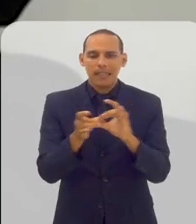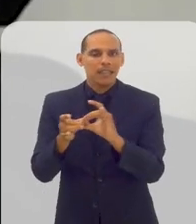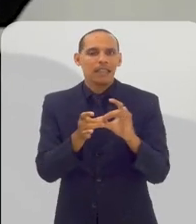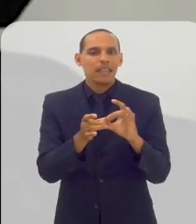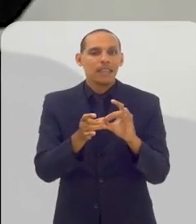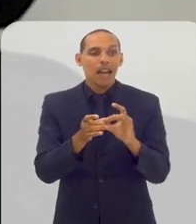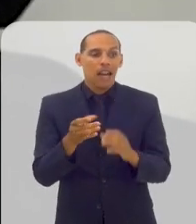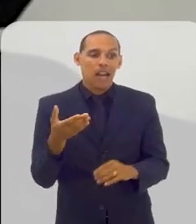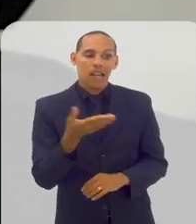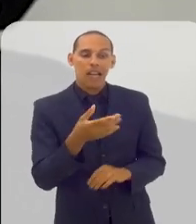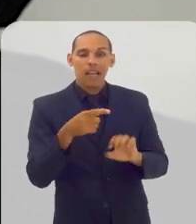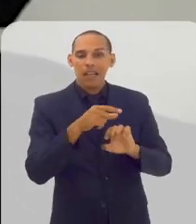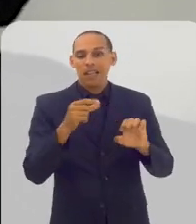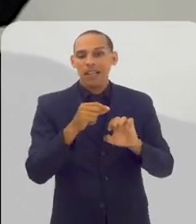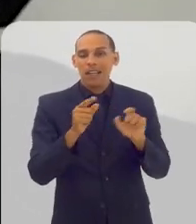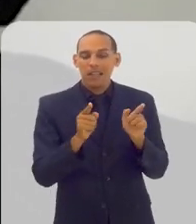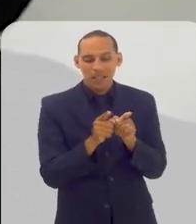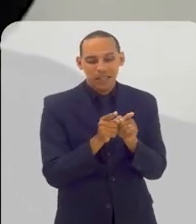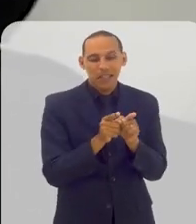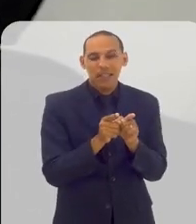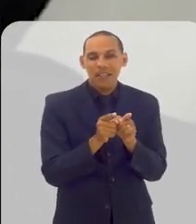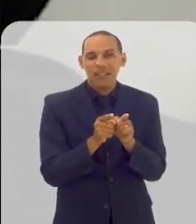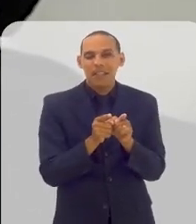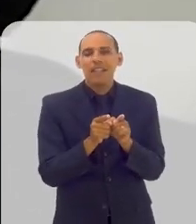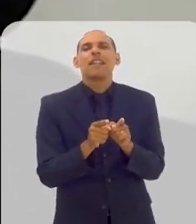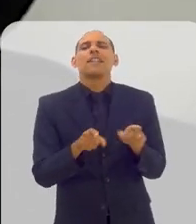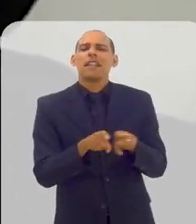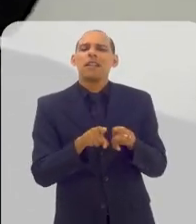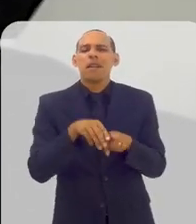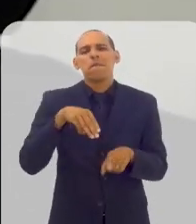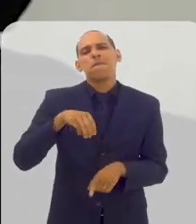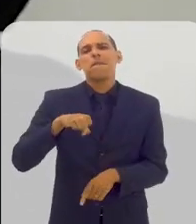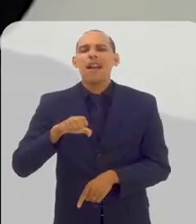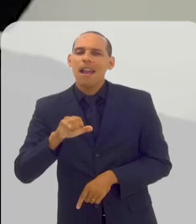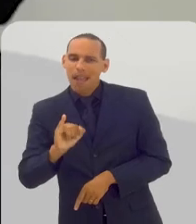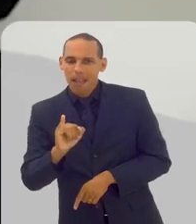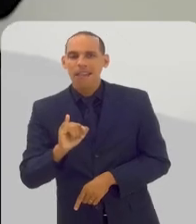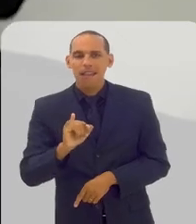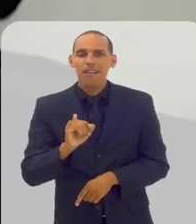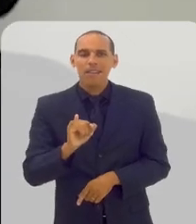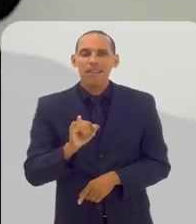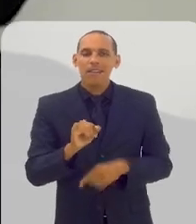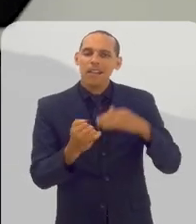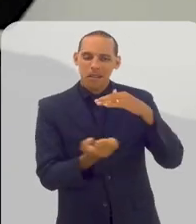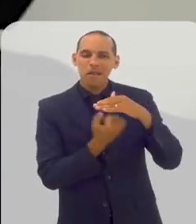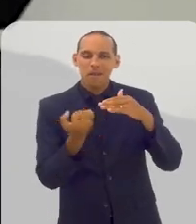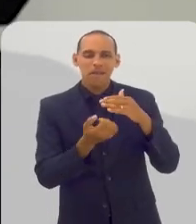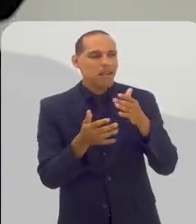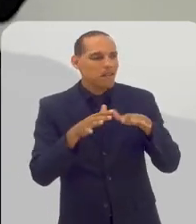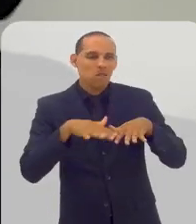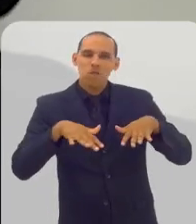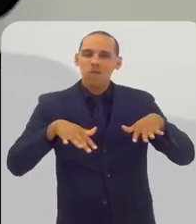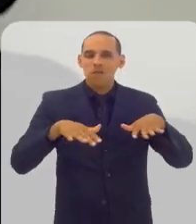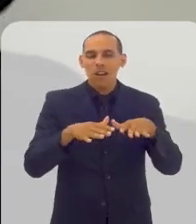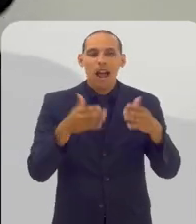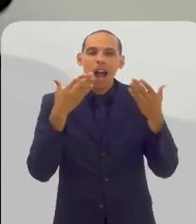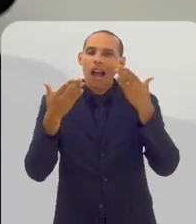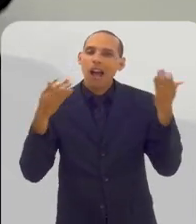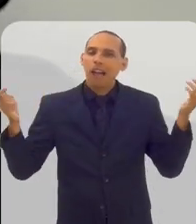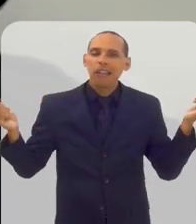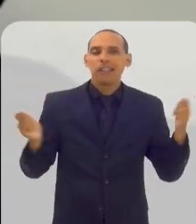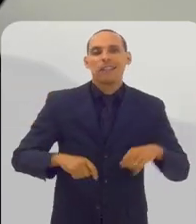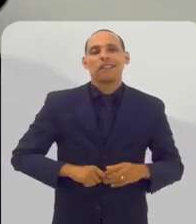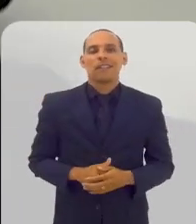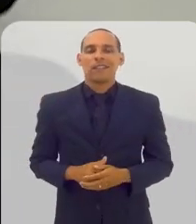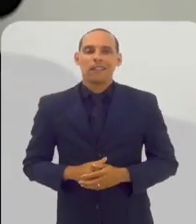para que o pequeno e médio empresário micro pequeno e os meios também possam ser atendidos e